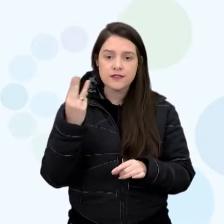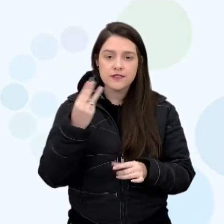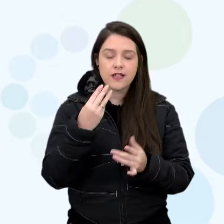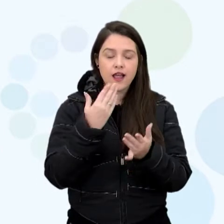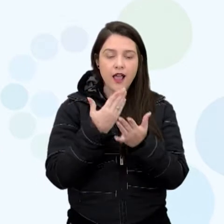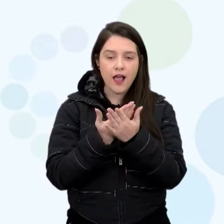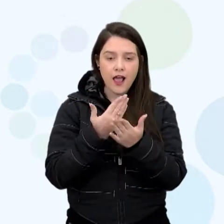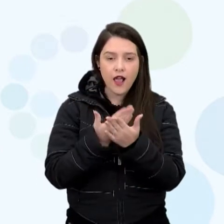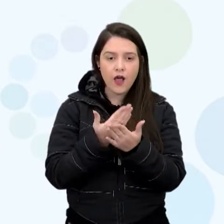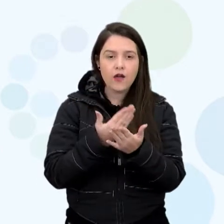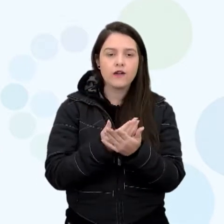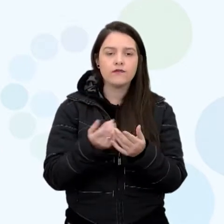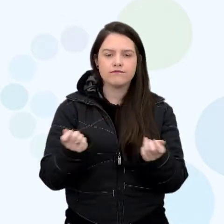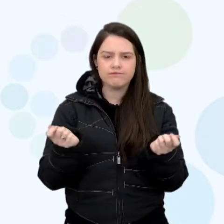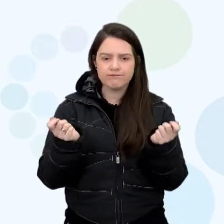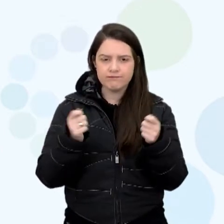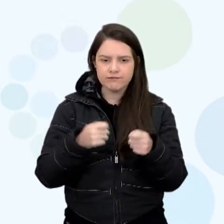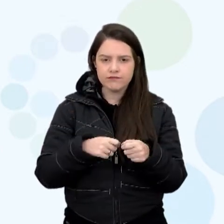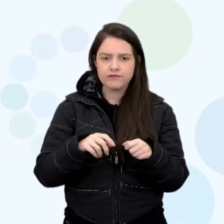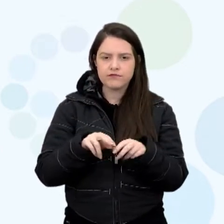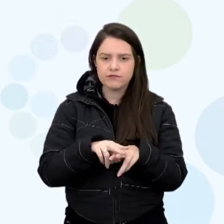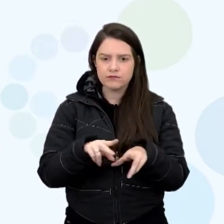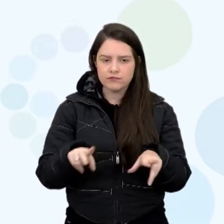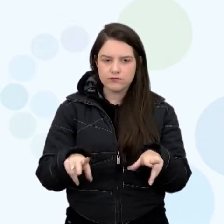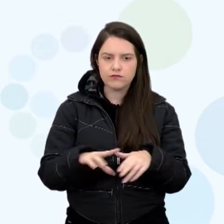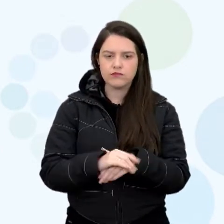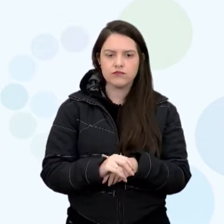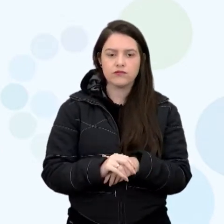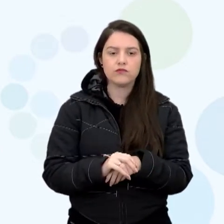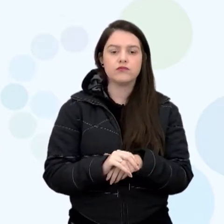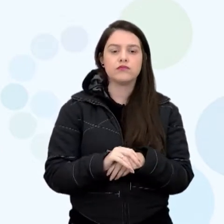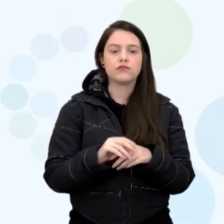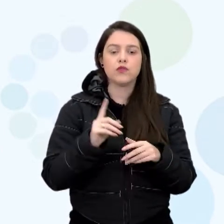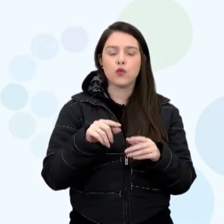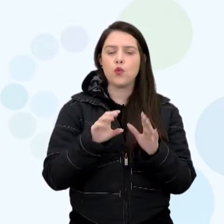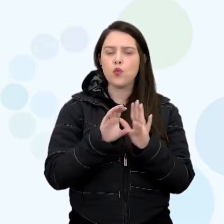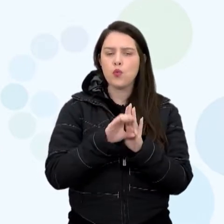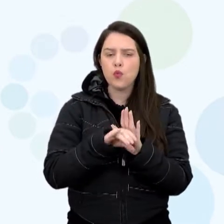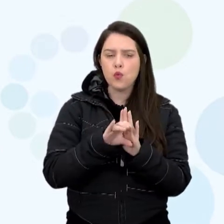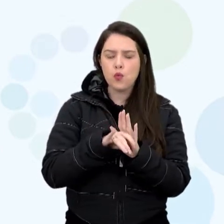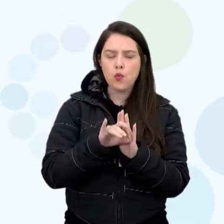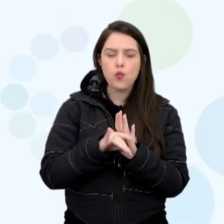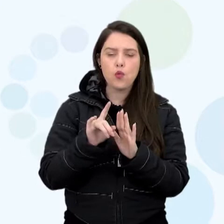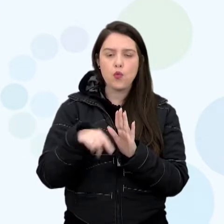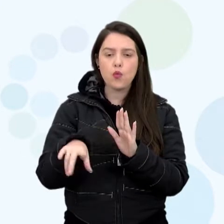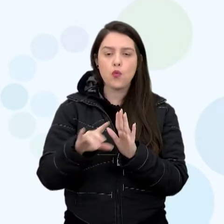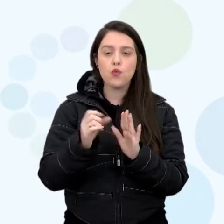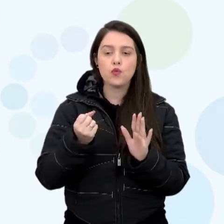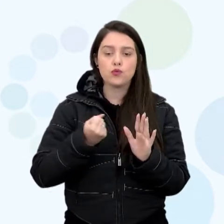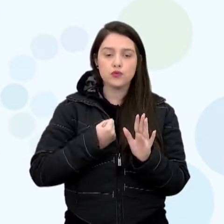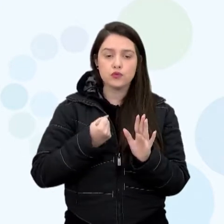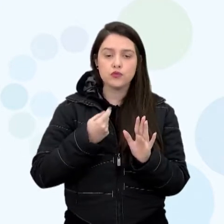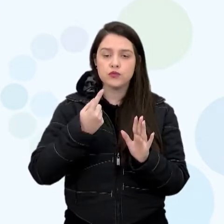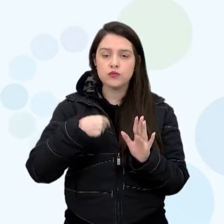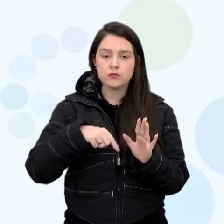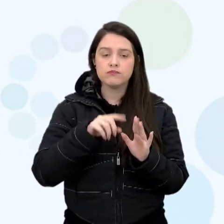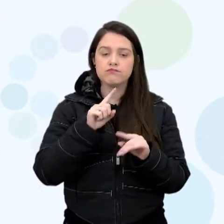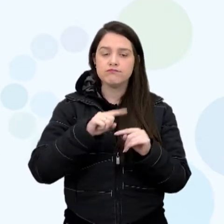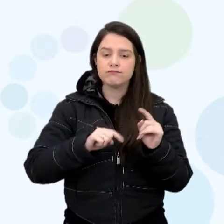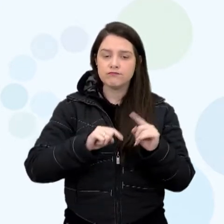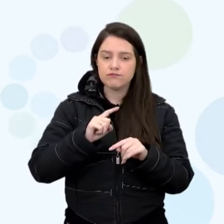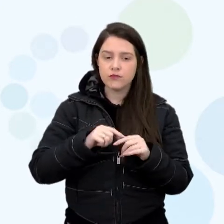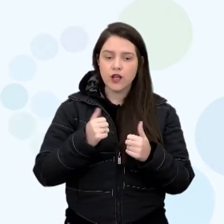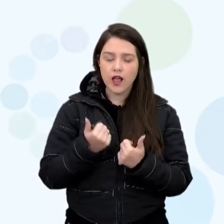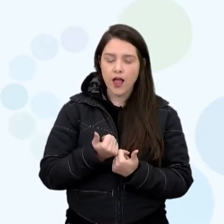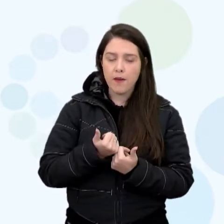ainda temos mais um pouquinho de regressão linear, falaremos mais um pouco, porque é um conceito importante aí dentro da proposta do nosso material de apoio, o